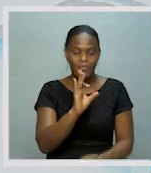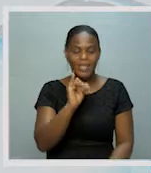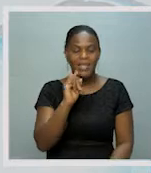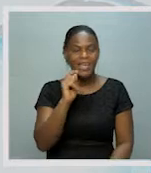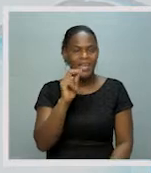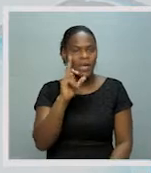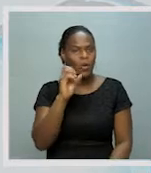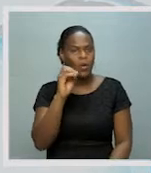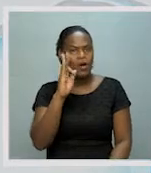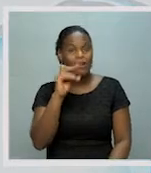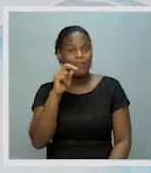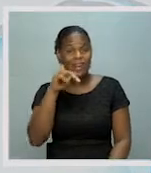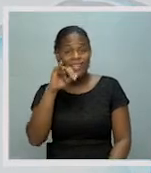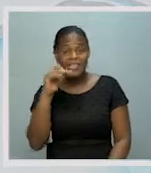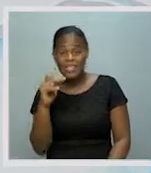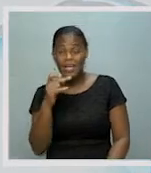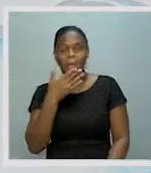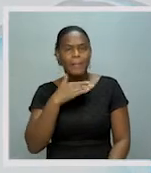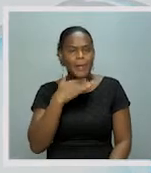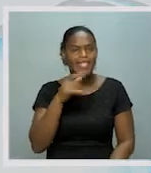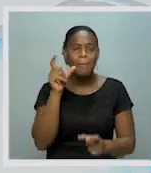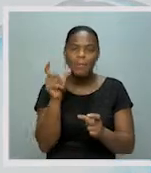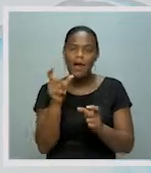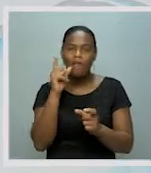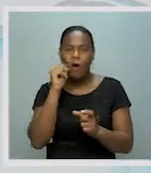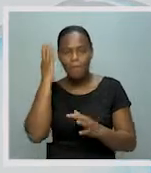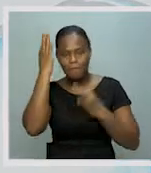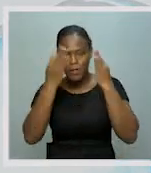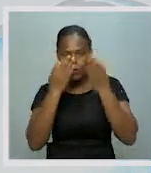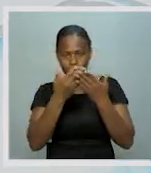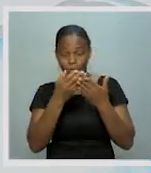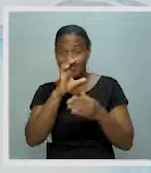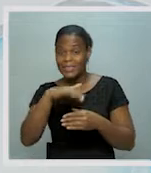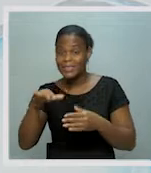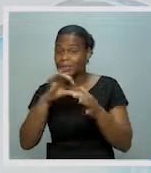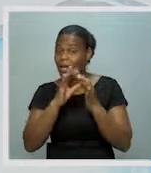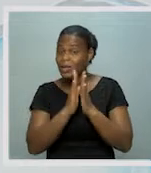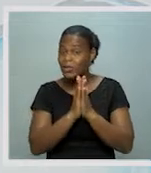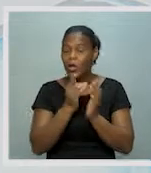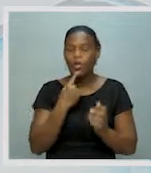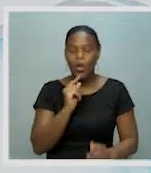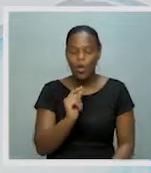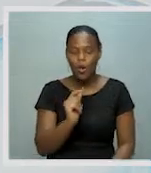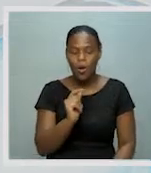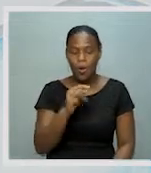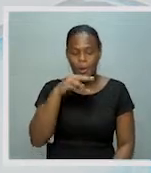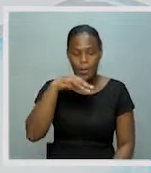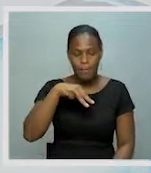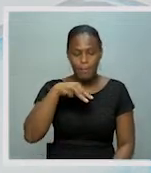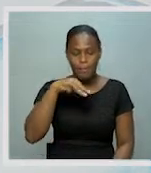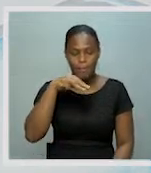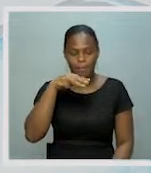Hierofania é um termo que nós emprestamos de um filósofo que também é cientista de religião chamado